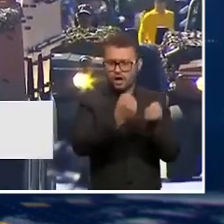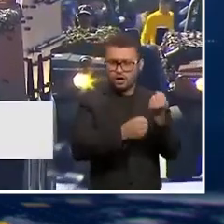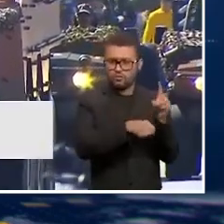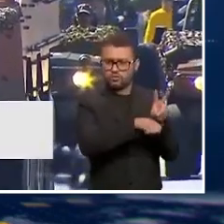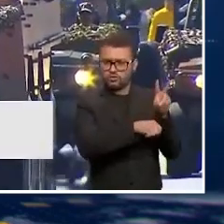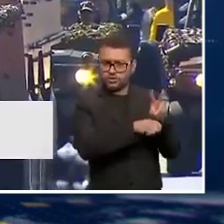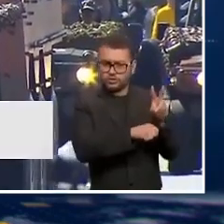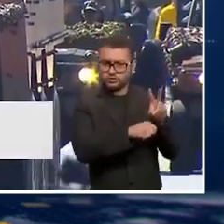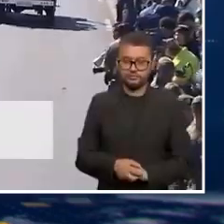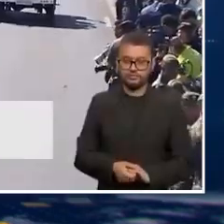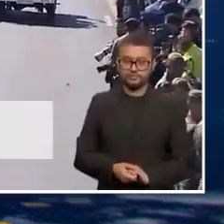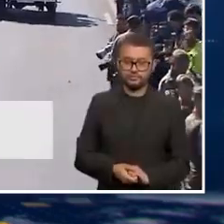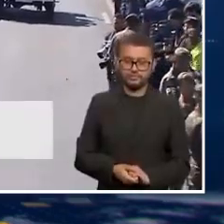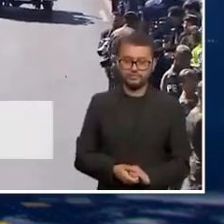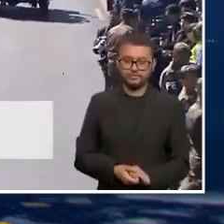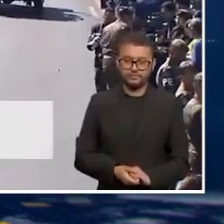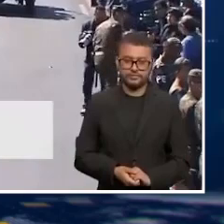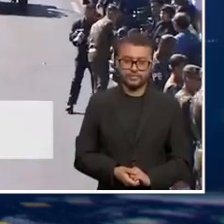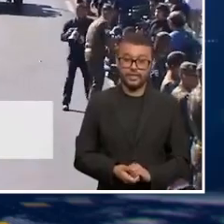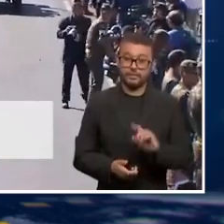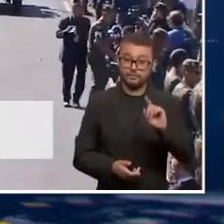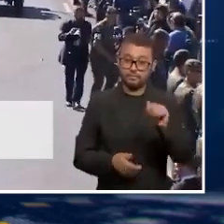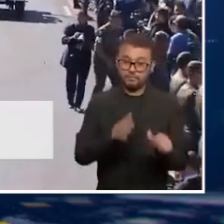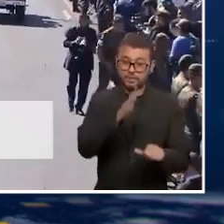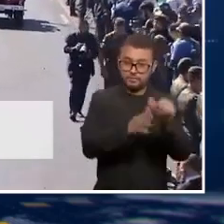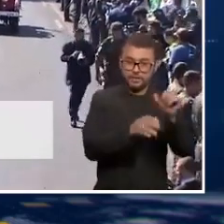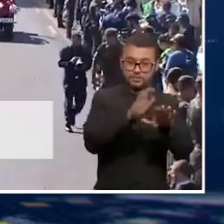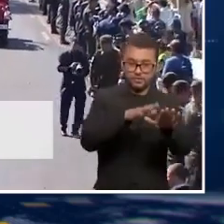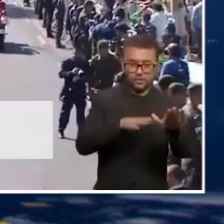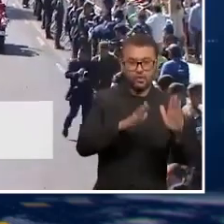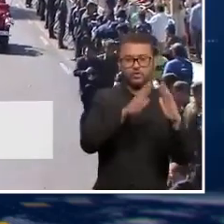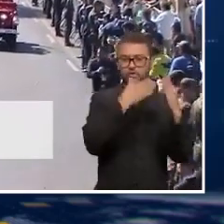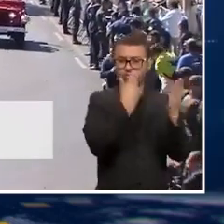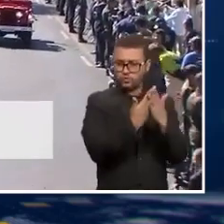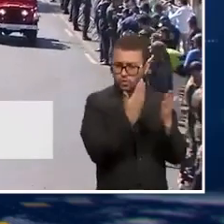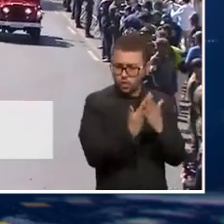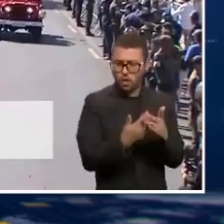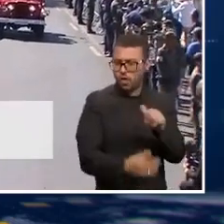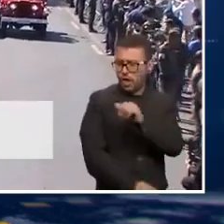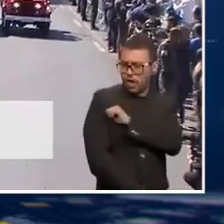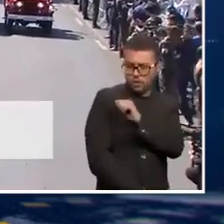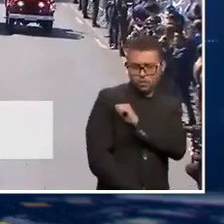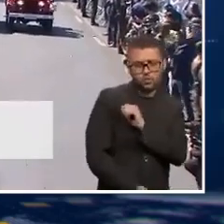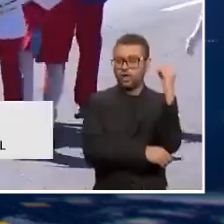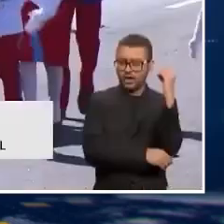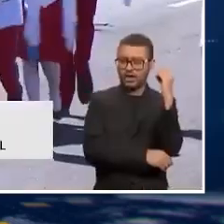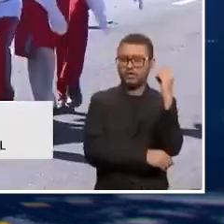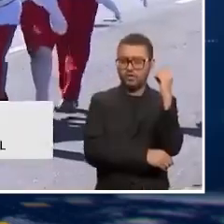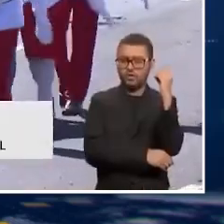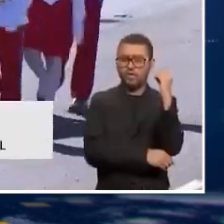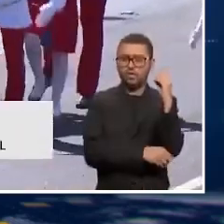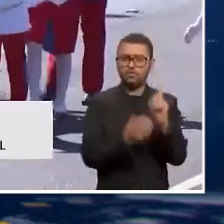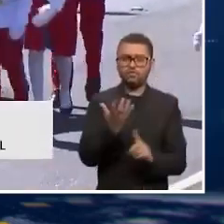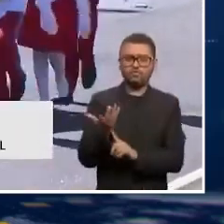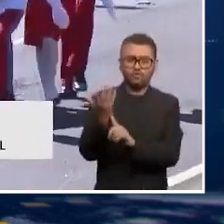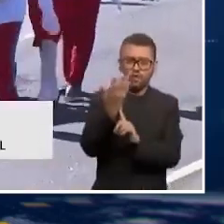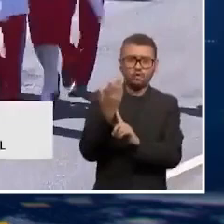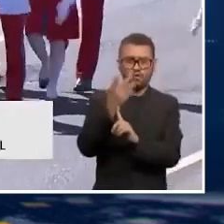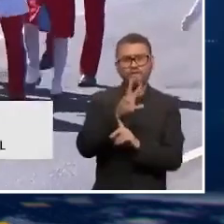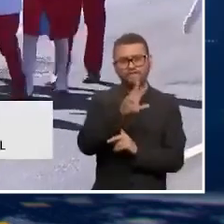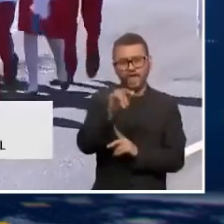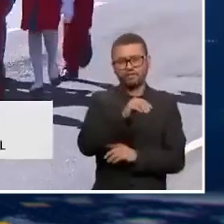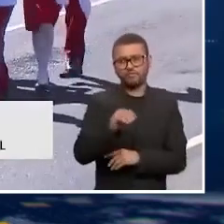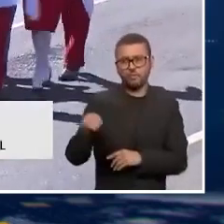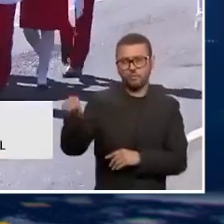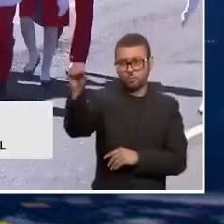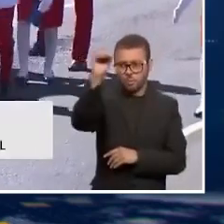no carro e fizesse arminha, por exemplo, né, antes que alguém venha defender. Então, eu penso sim, concordo com o Daniel, que quem diz que